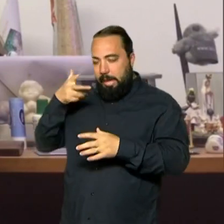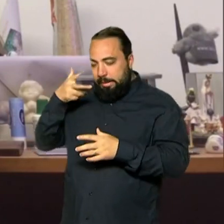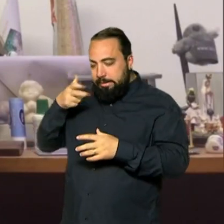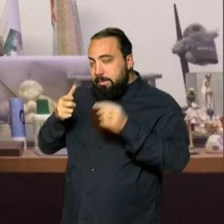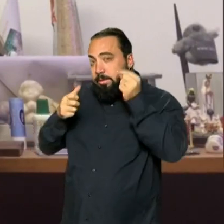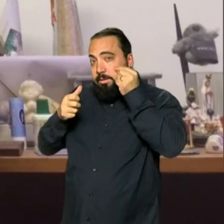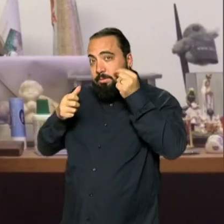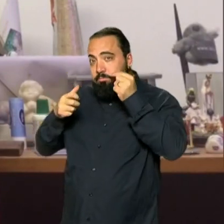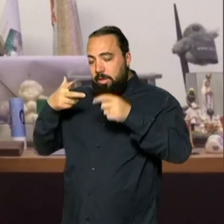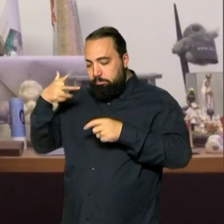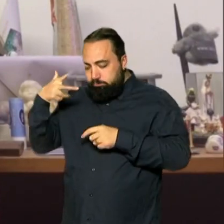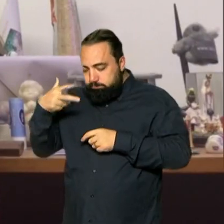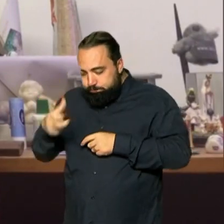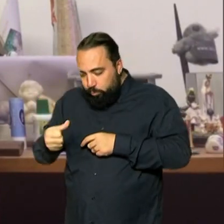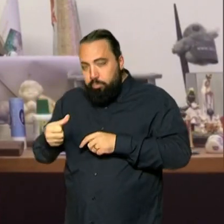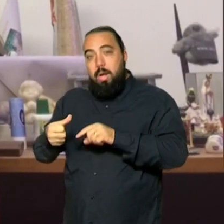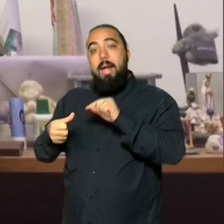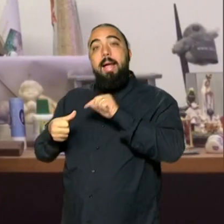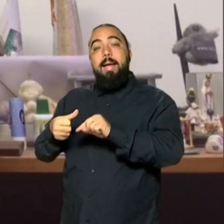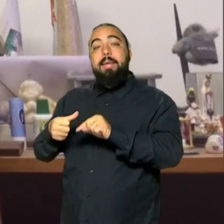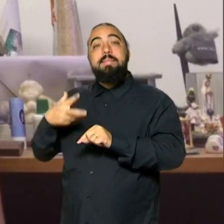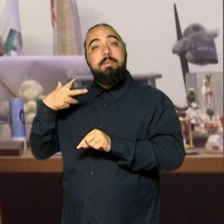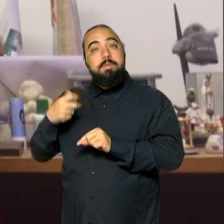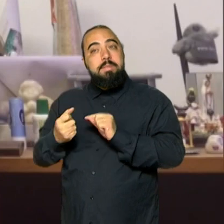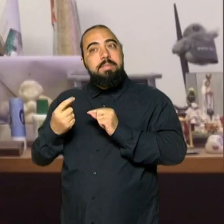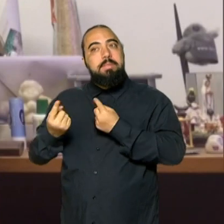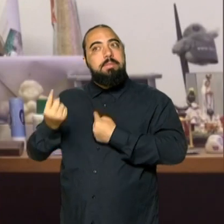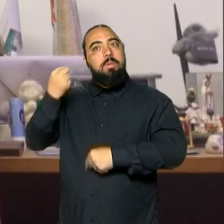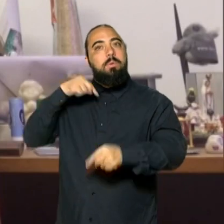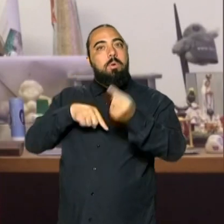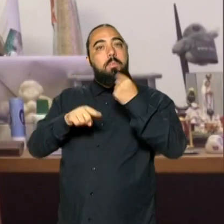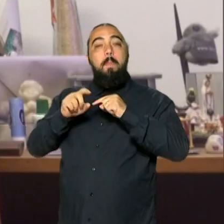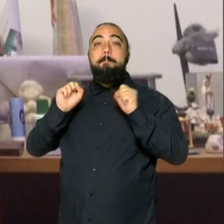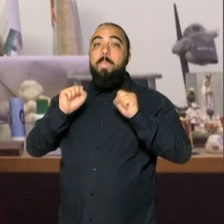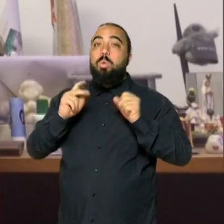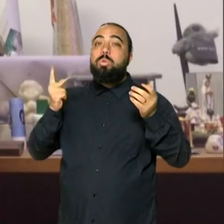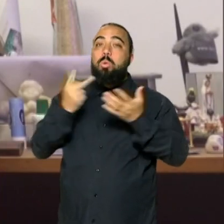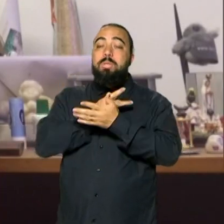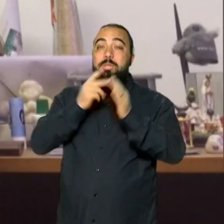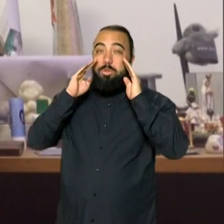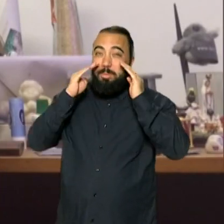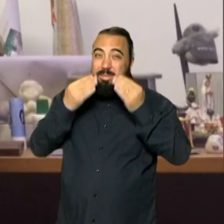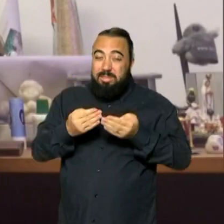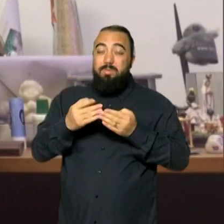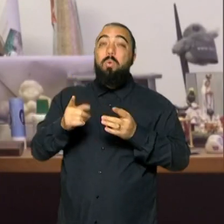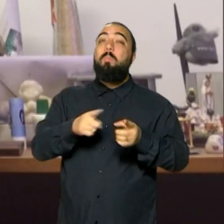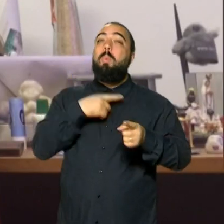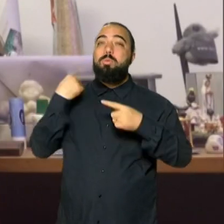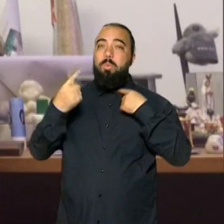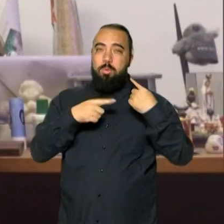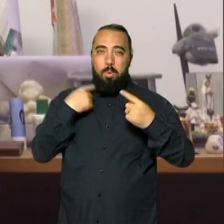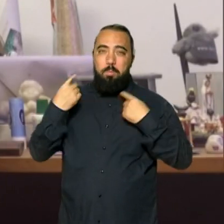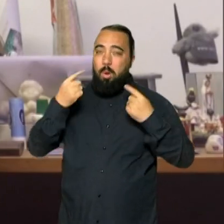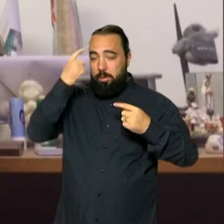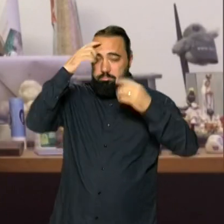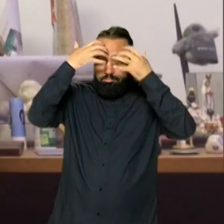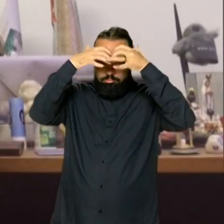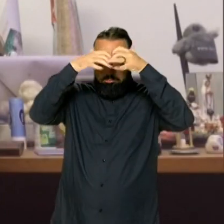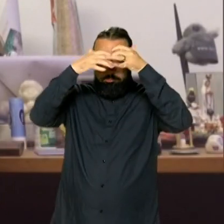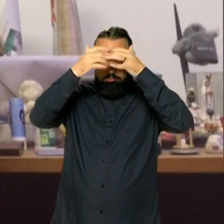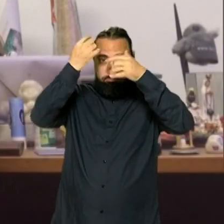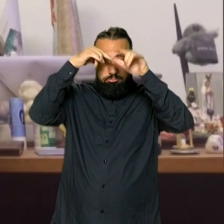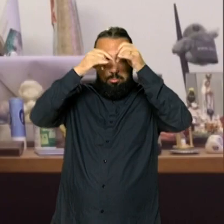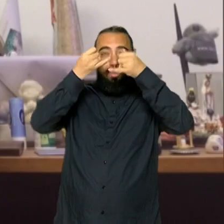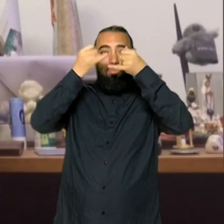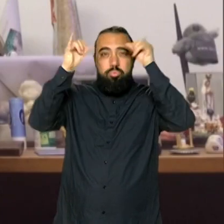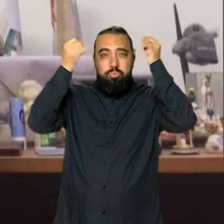de um lado. Essa toxina ela é capaz de levar à morte de neurônios específicos que produzem dopamina. São os mesmos neurônios que